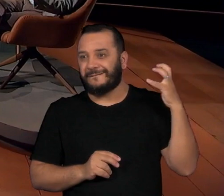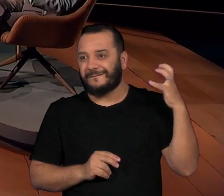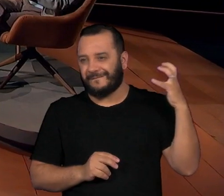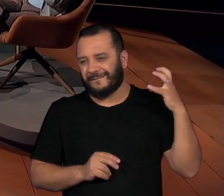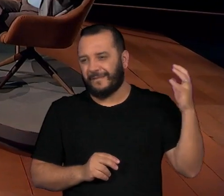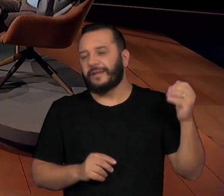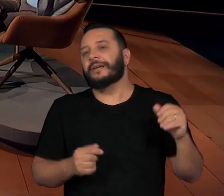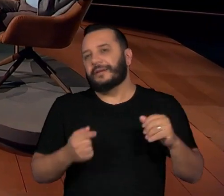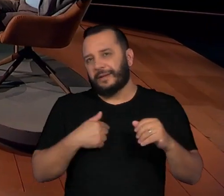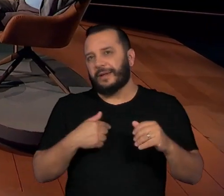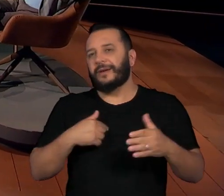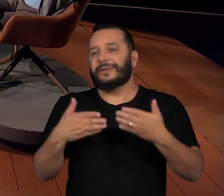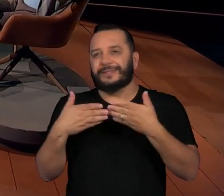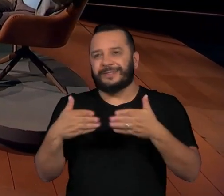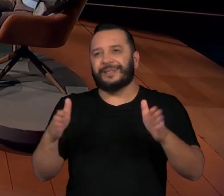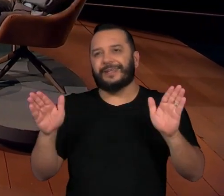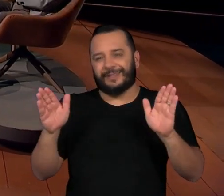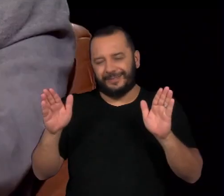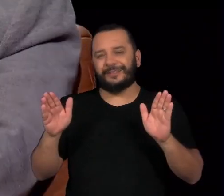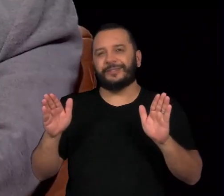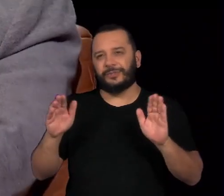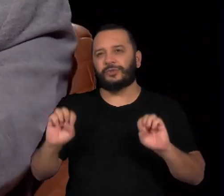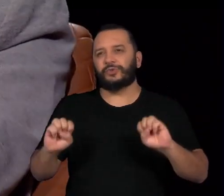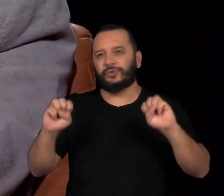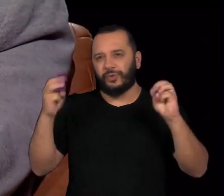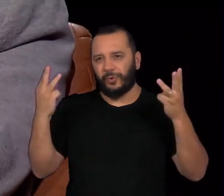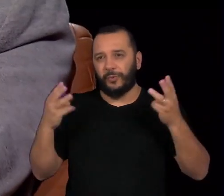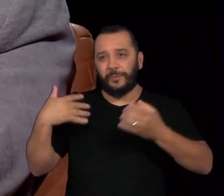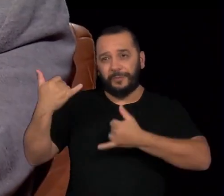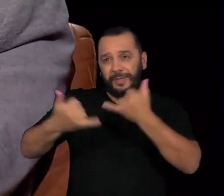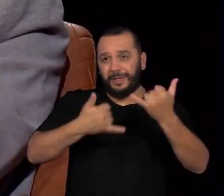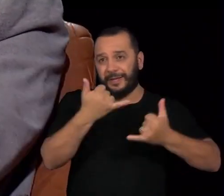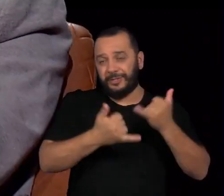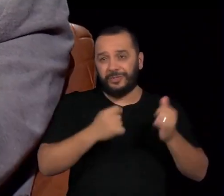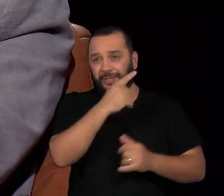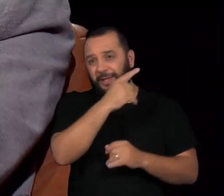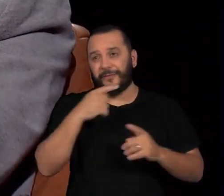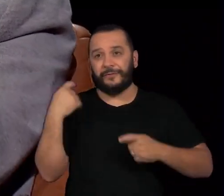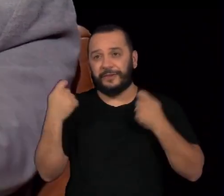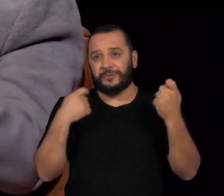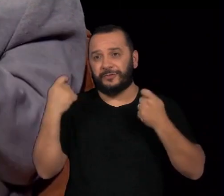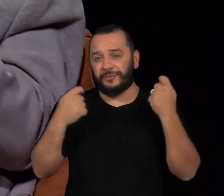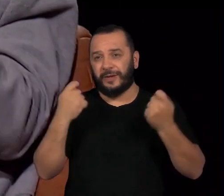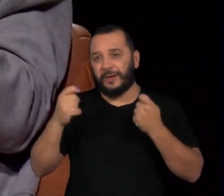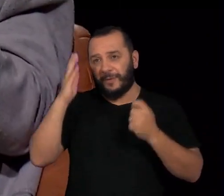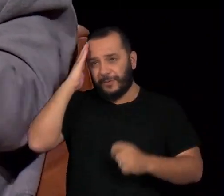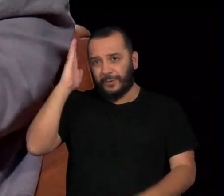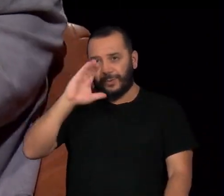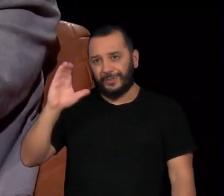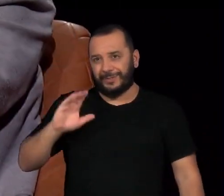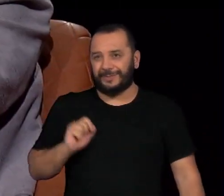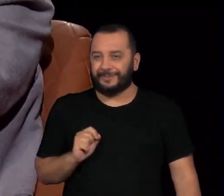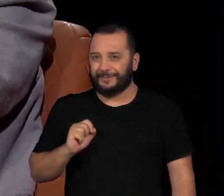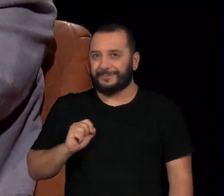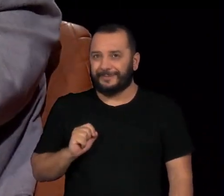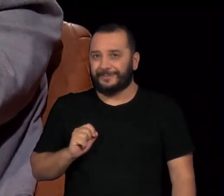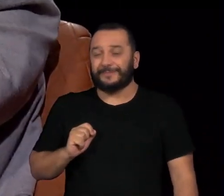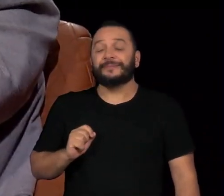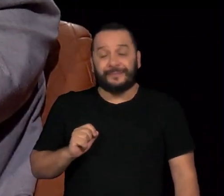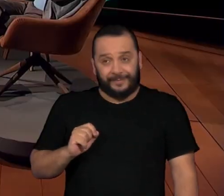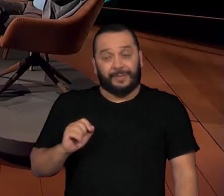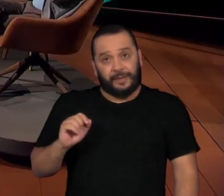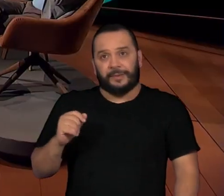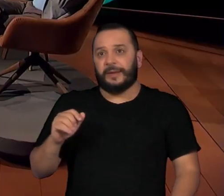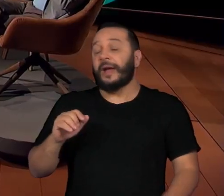inclusive foi muito bem recebido no festival lá de Curitiba no primeiro festival a gente ao voltarmos eu e Rosan